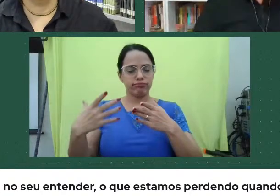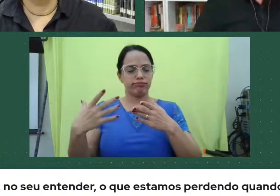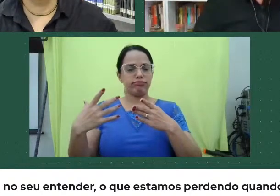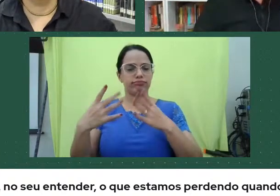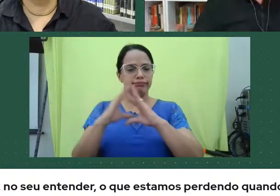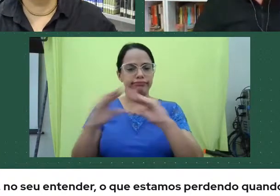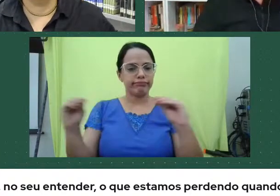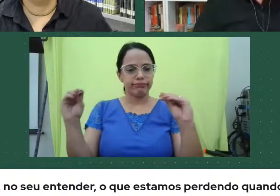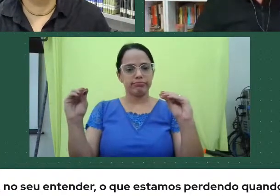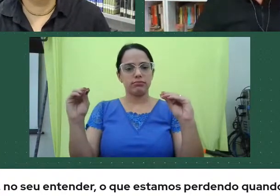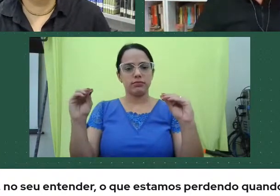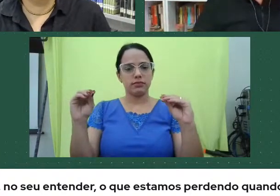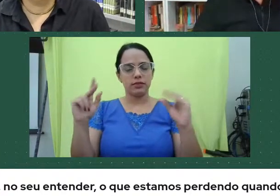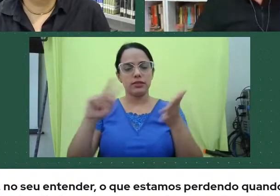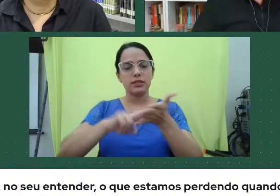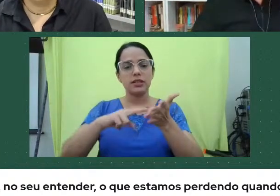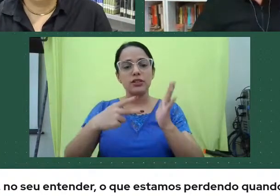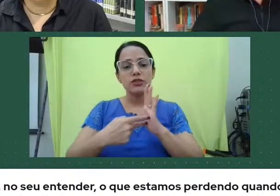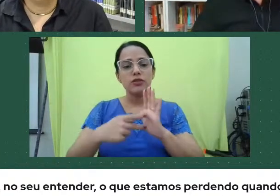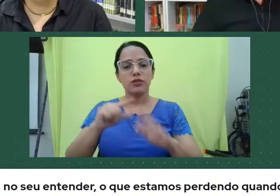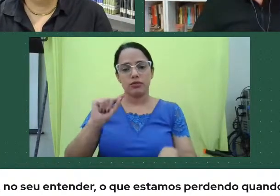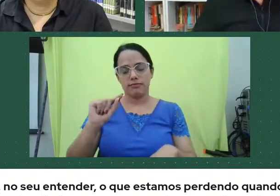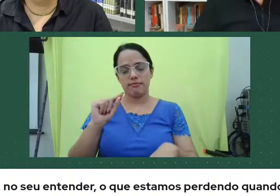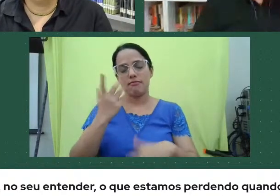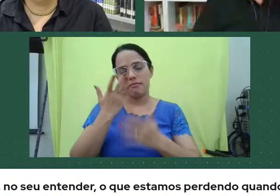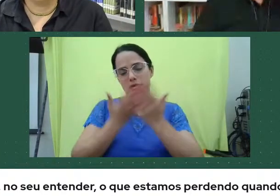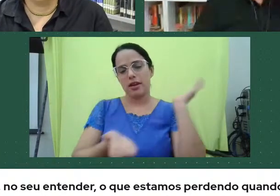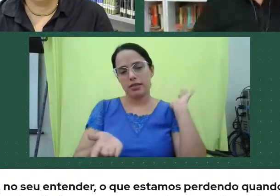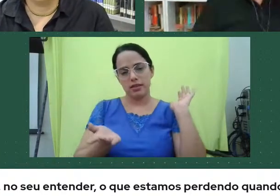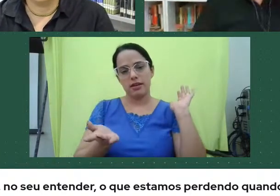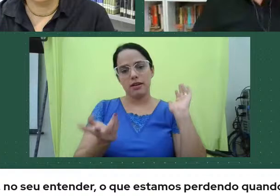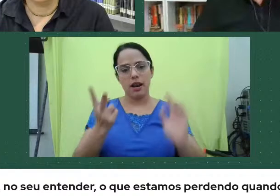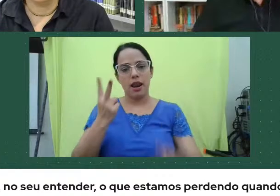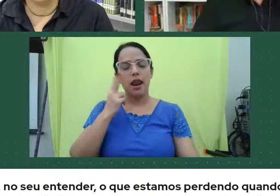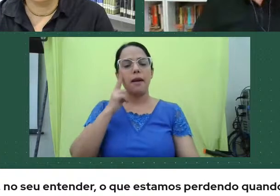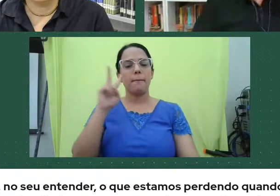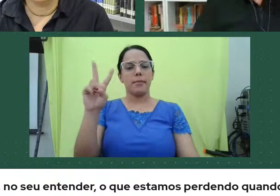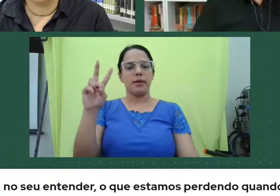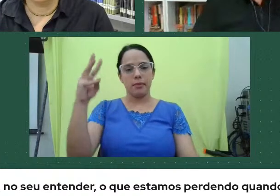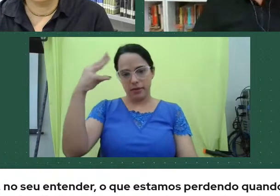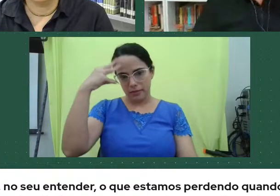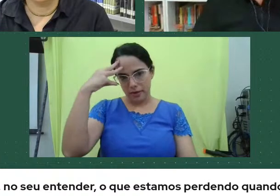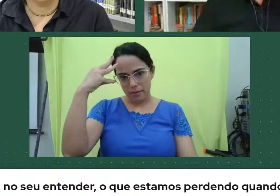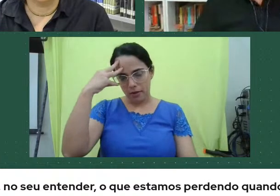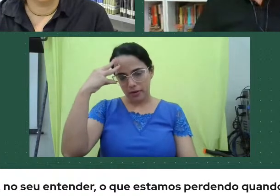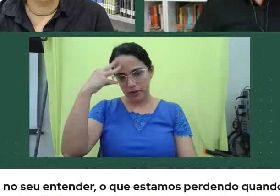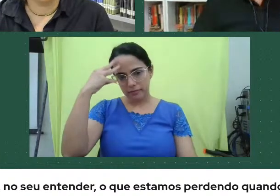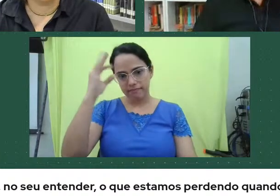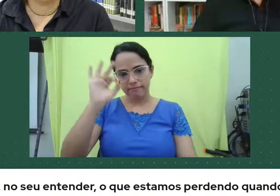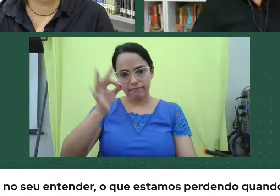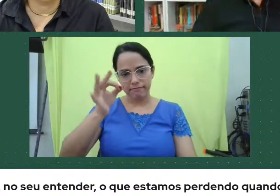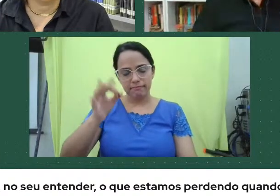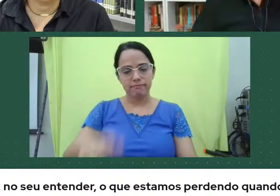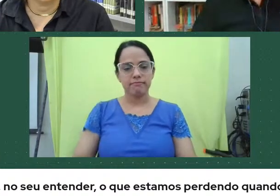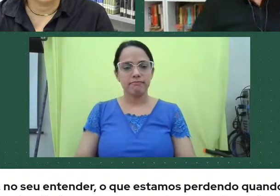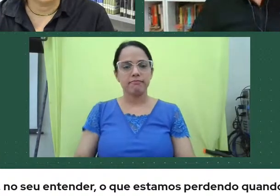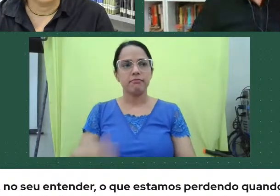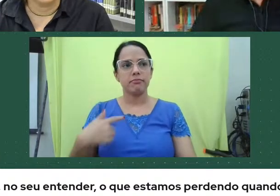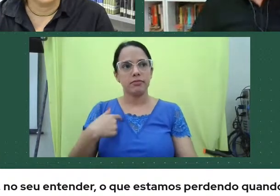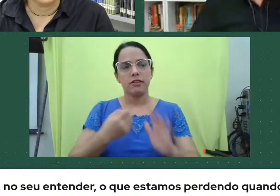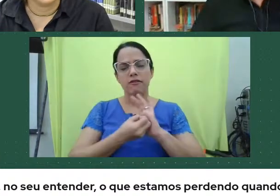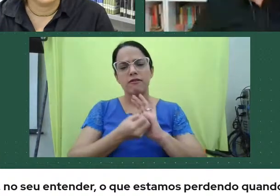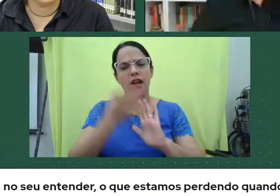está perdendo, né, parte de lembrança, parte de memória registrada. Várias vezes eu vou buscar